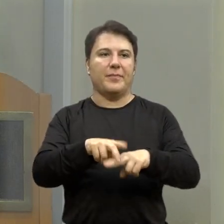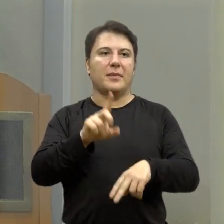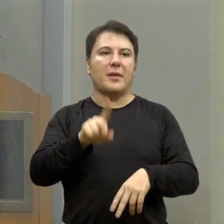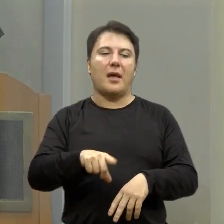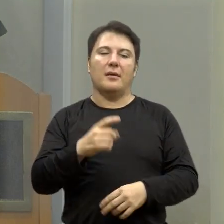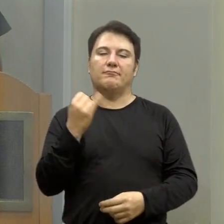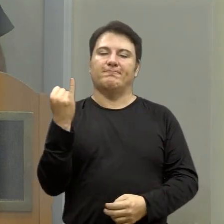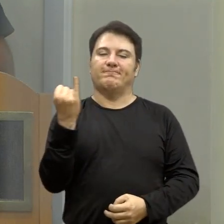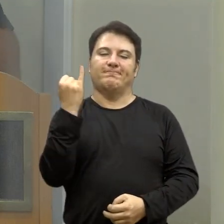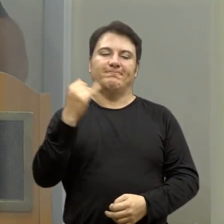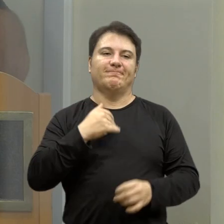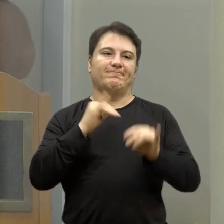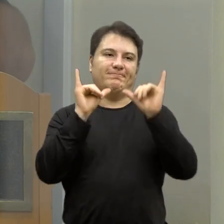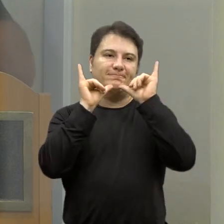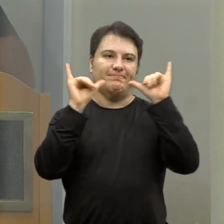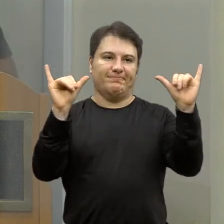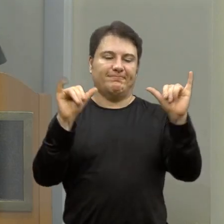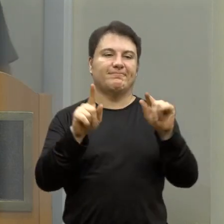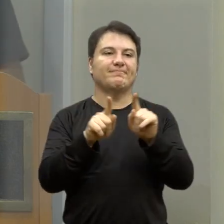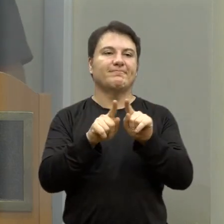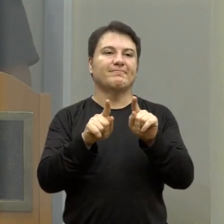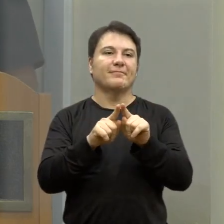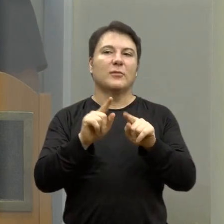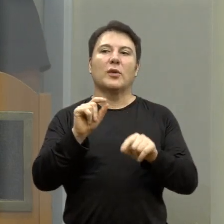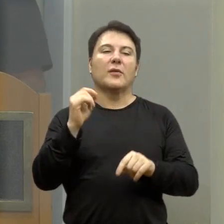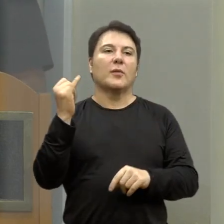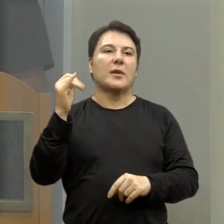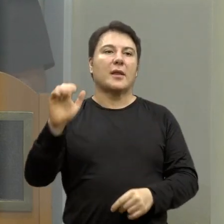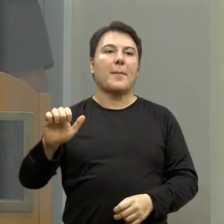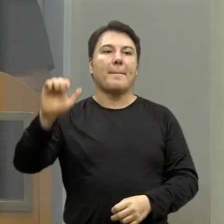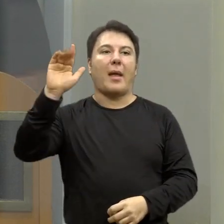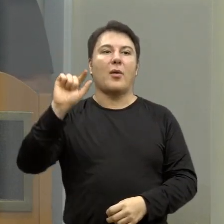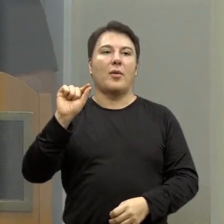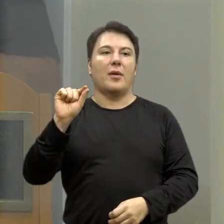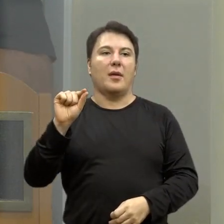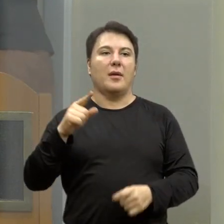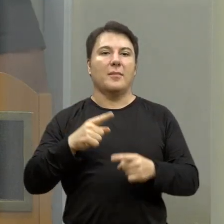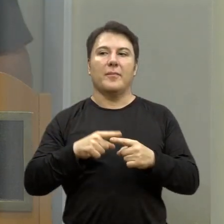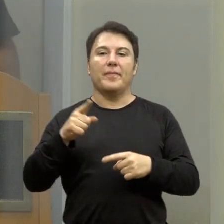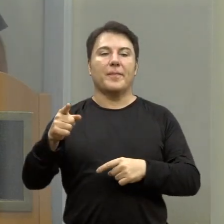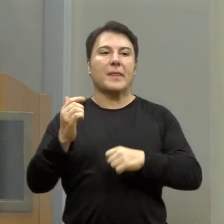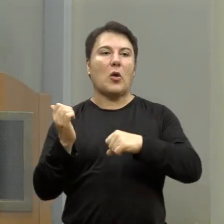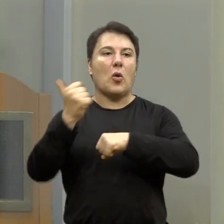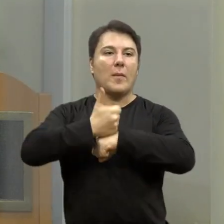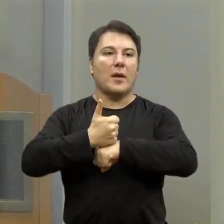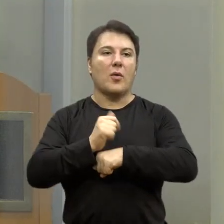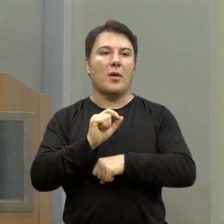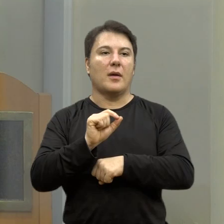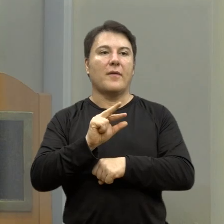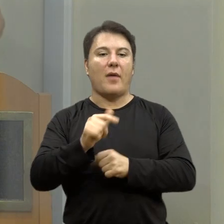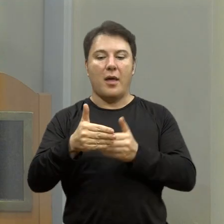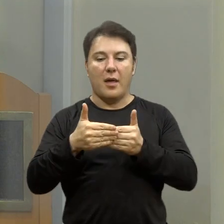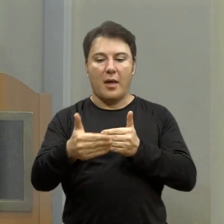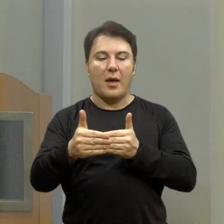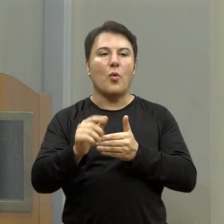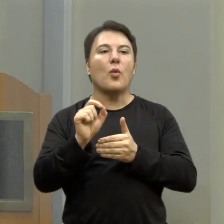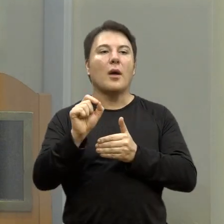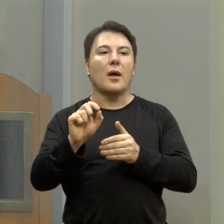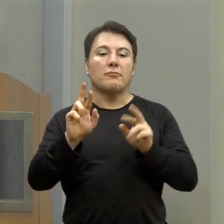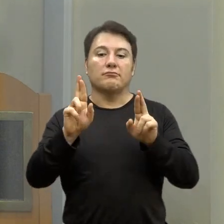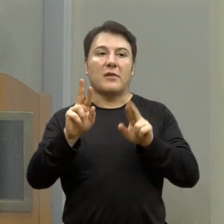absolutamente importante e mais importante ainda, além de saber que esse golpista está há dias de ser